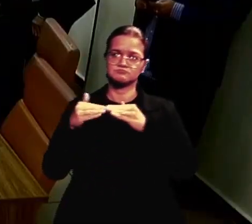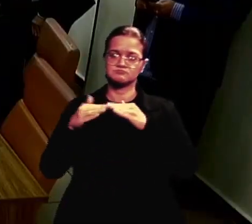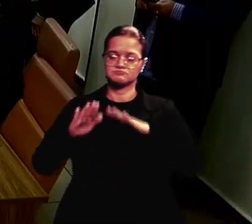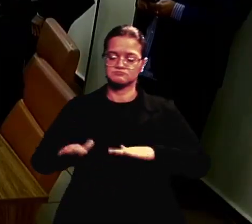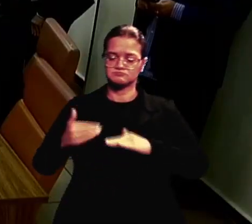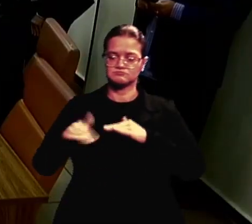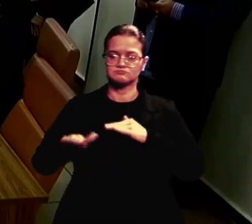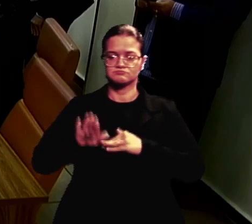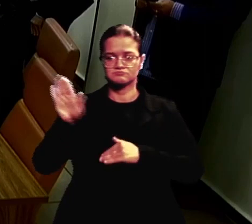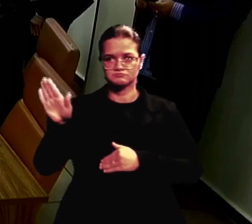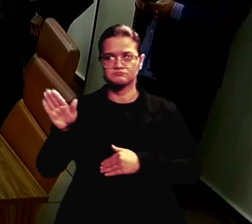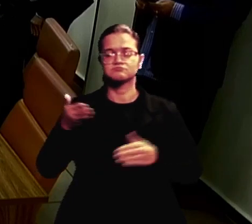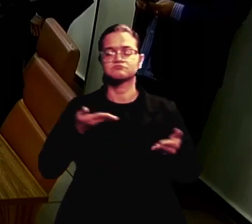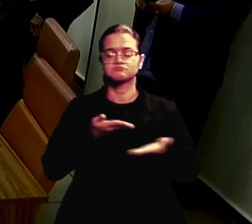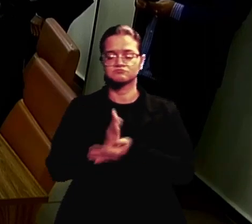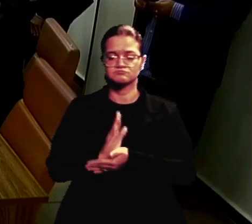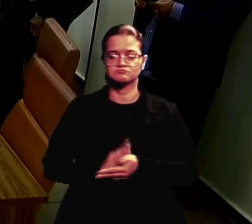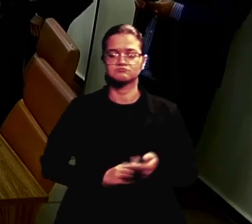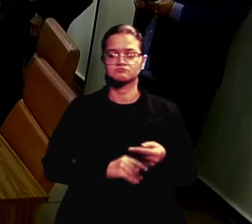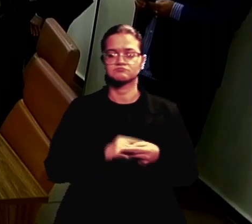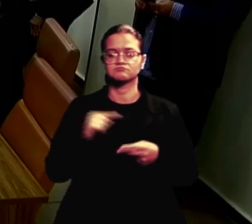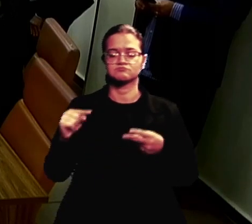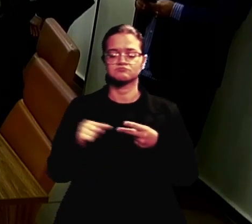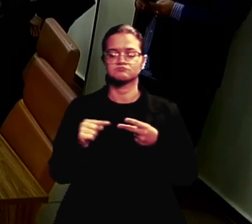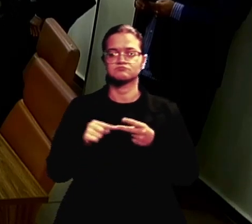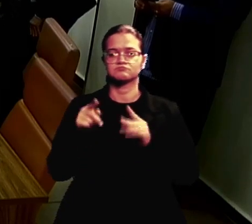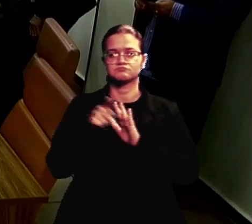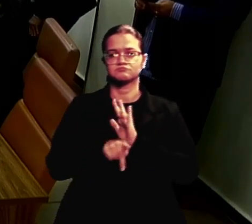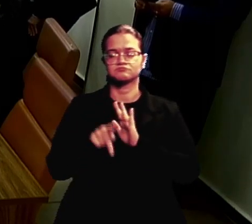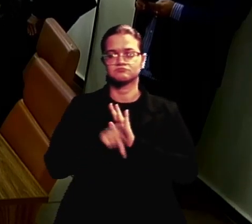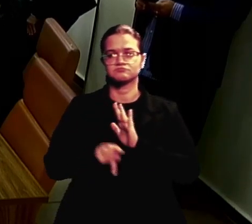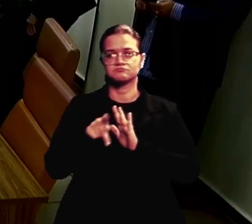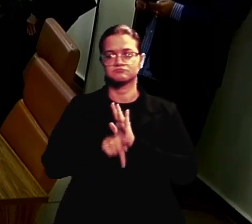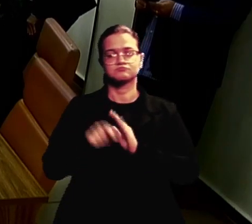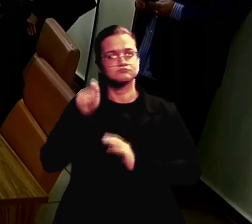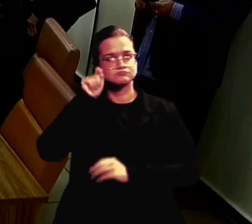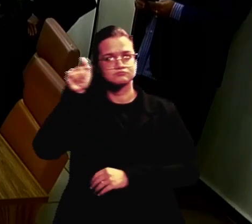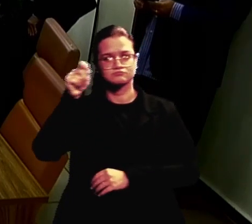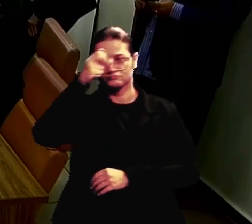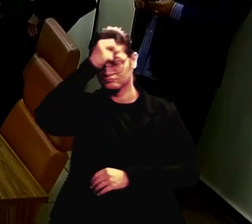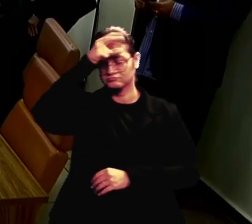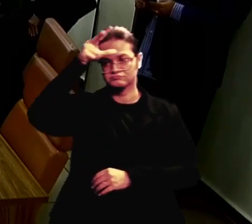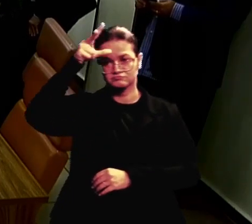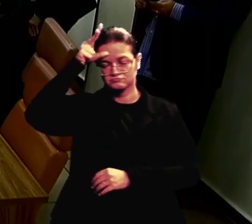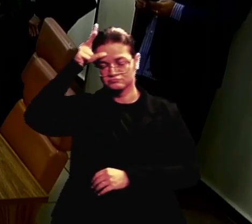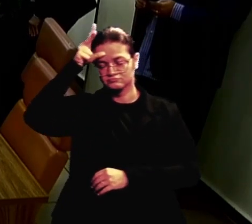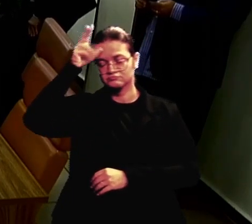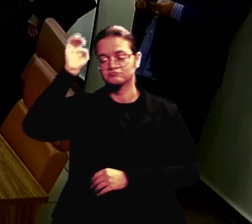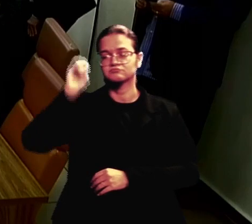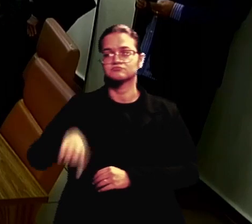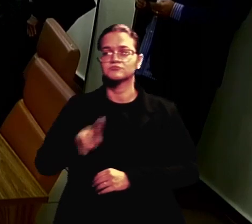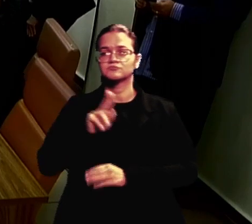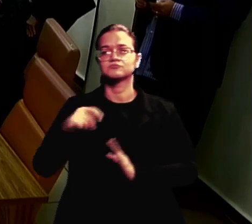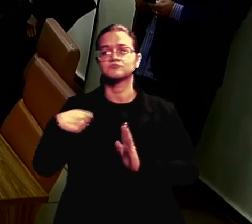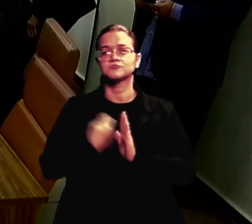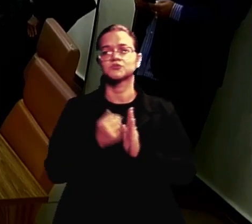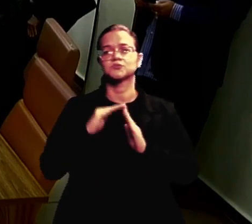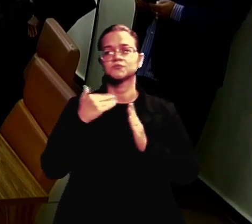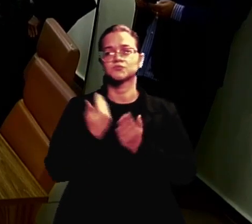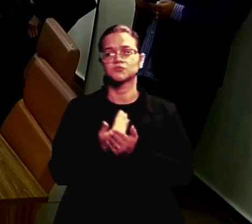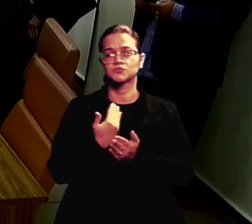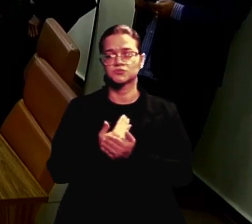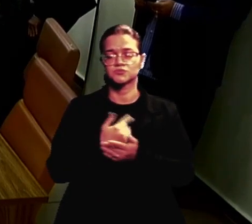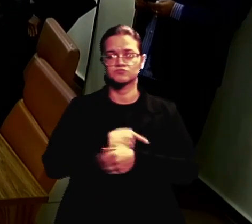contrário se manifestem, aprovado. Segundo projeto de autoria do prefeito, que denomina a Escola